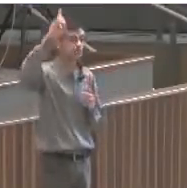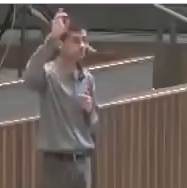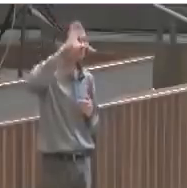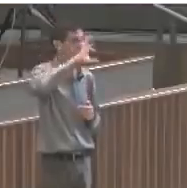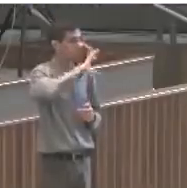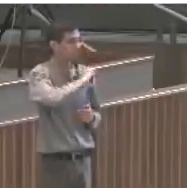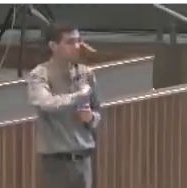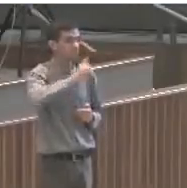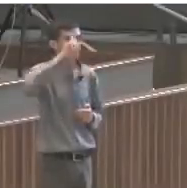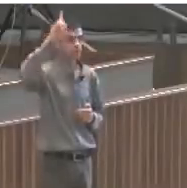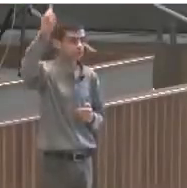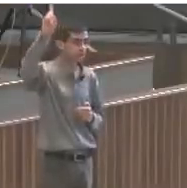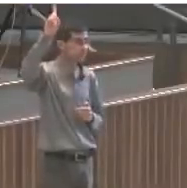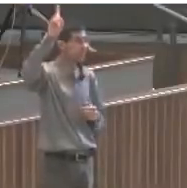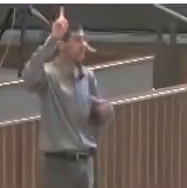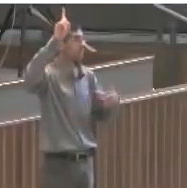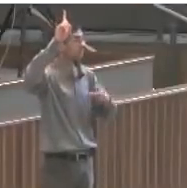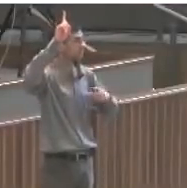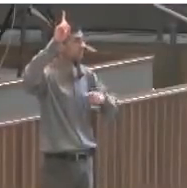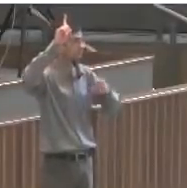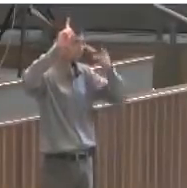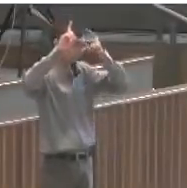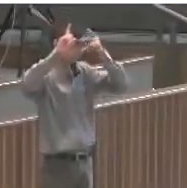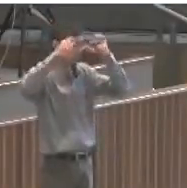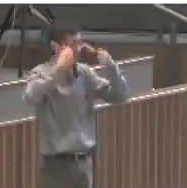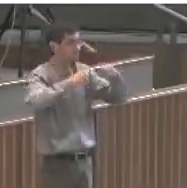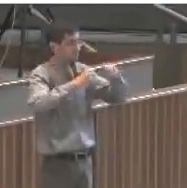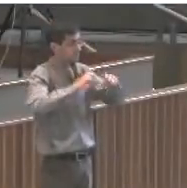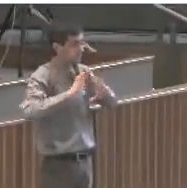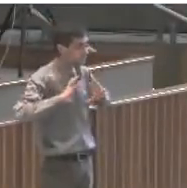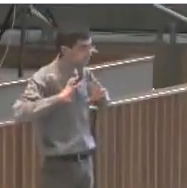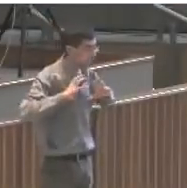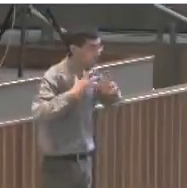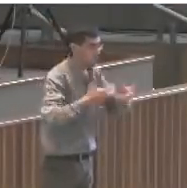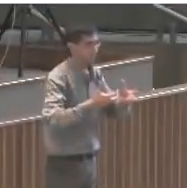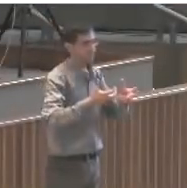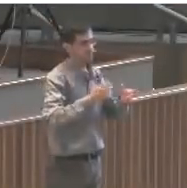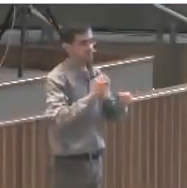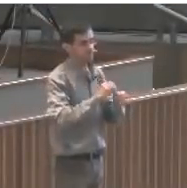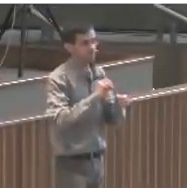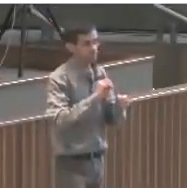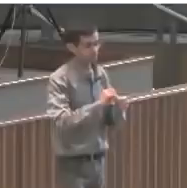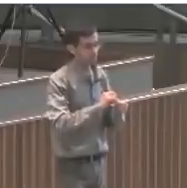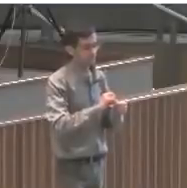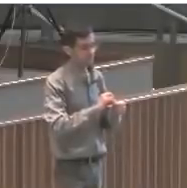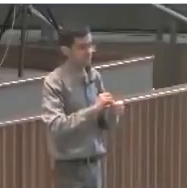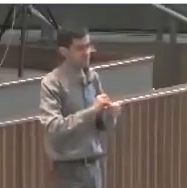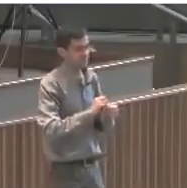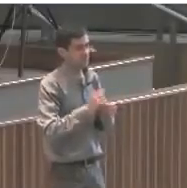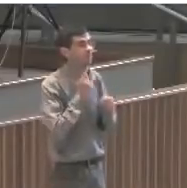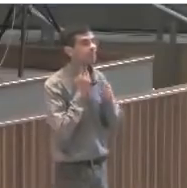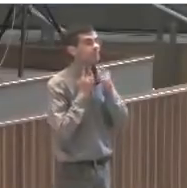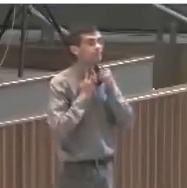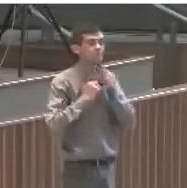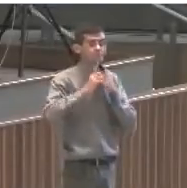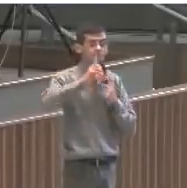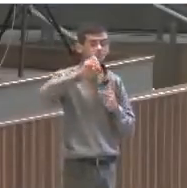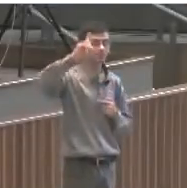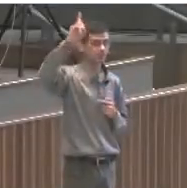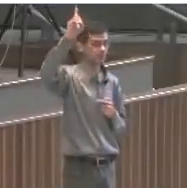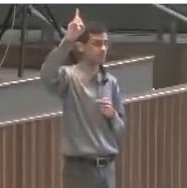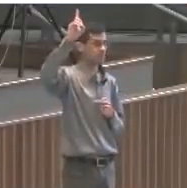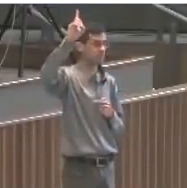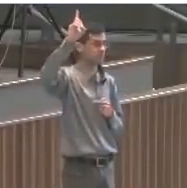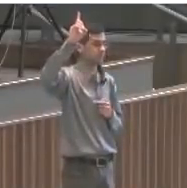alguém precisa ter coragem de fazer a vontade do nosso